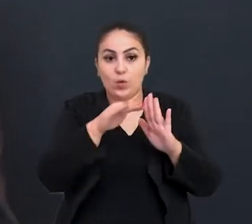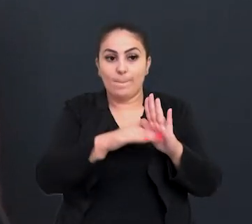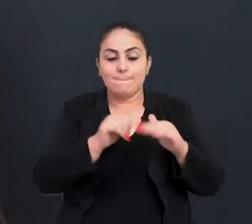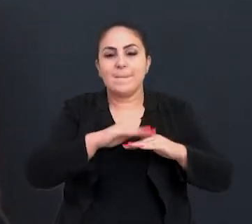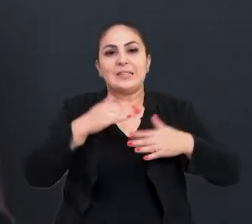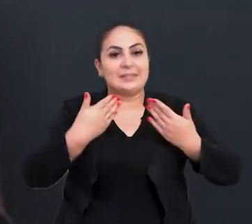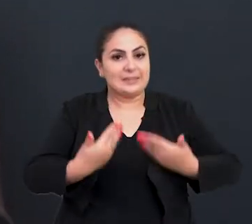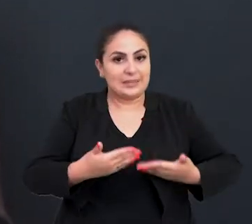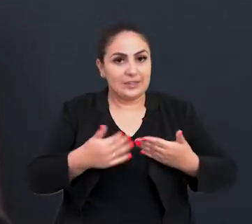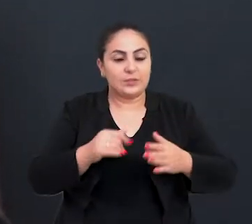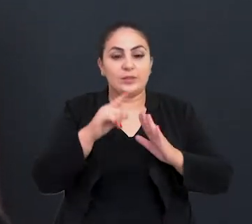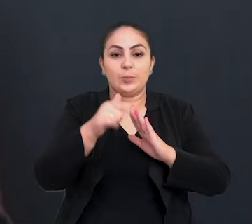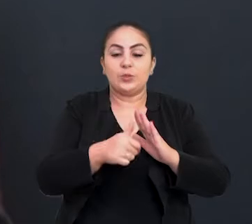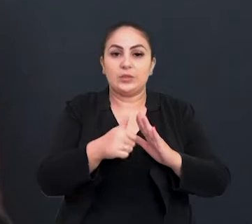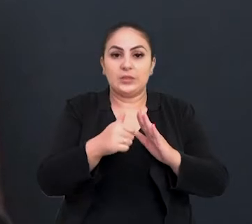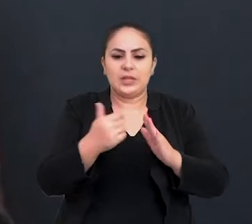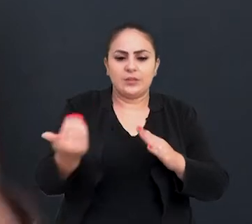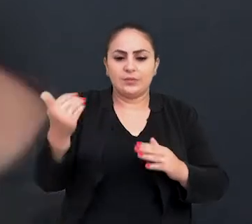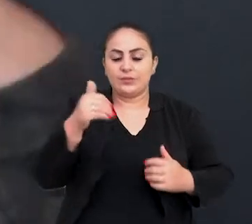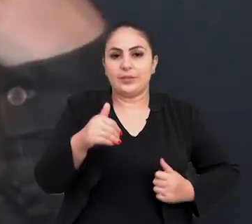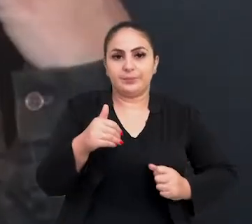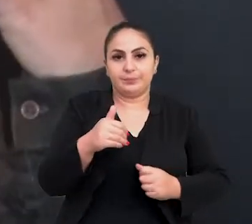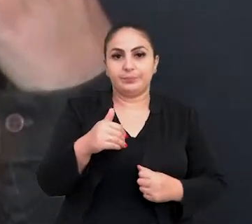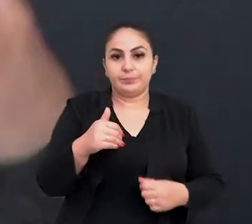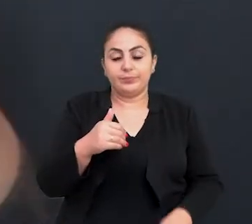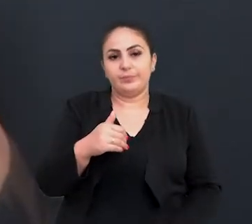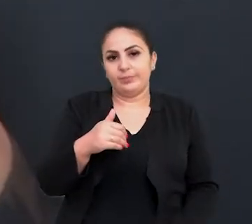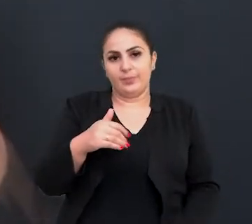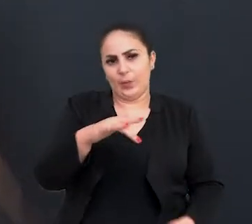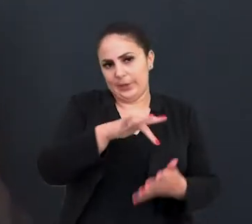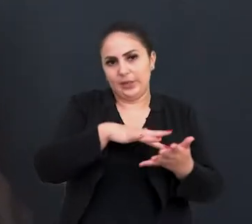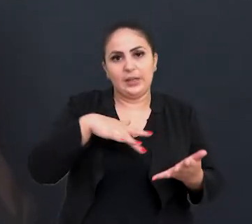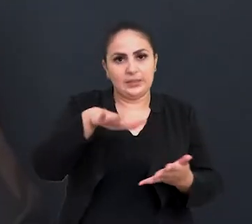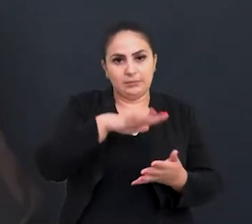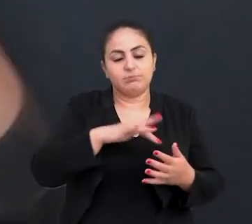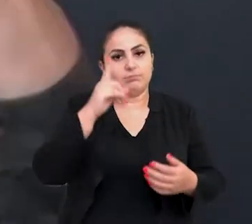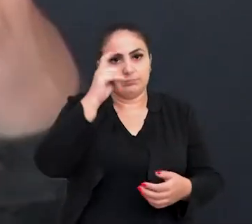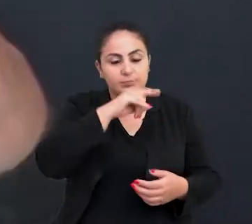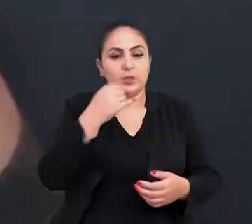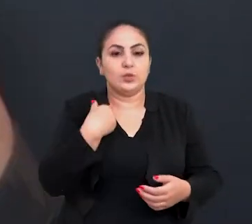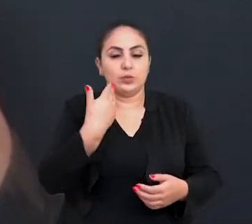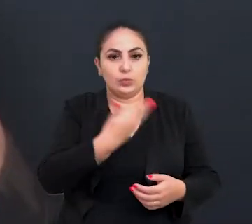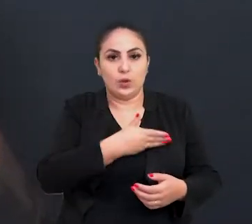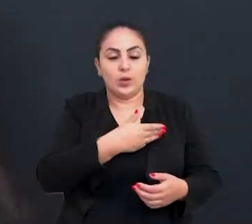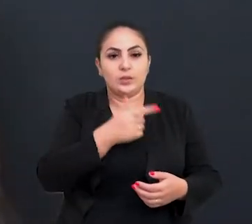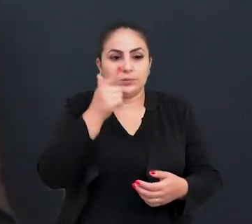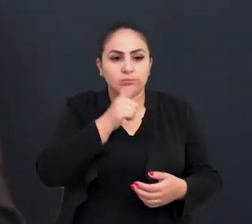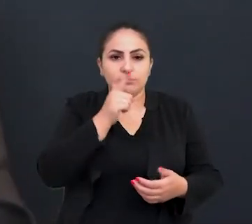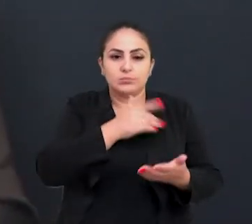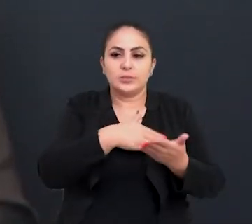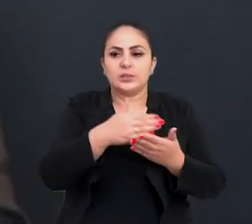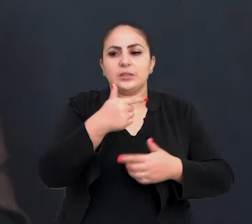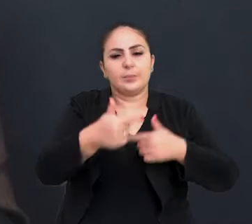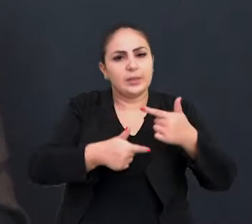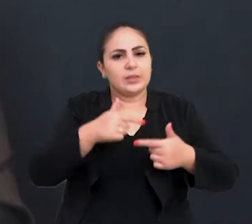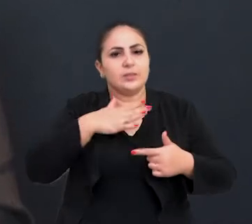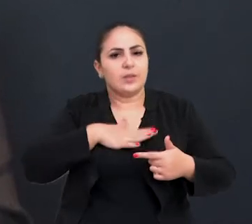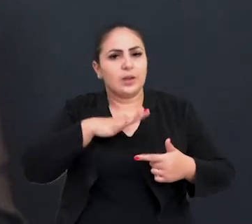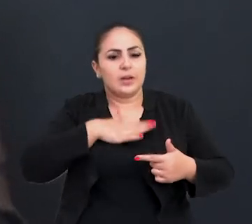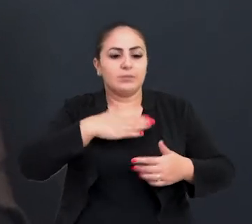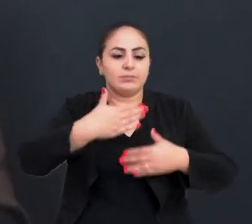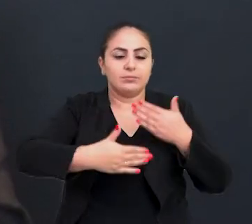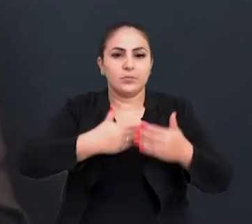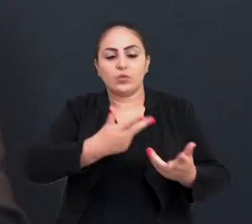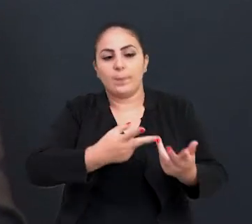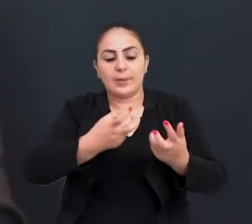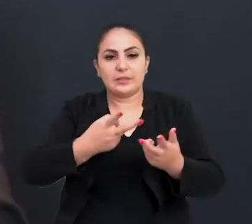mas de uma forma mais leve, porque como eles vêm de uma situação, né, bem difícil, a gente vai trabalhando devagarinho. Na